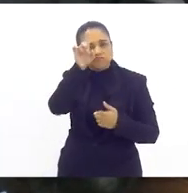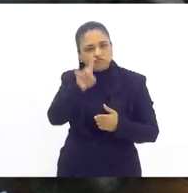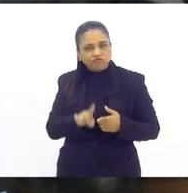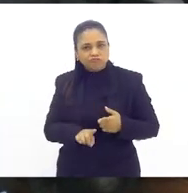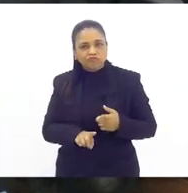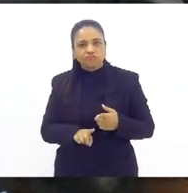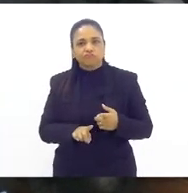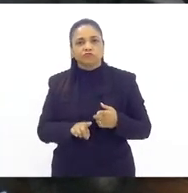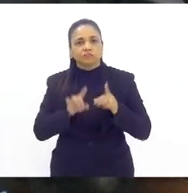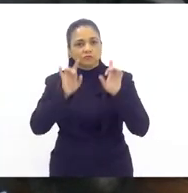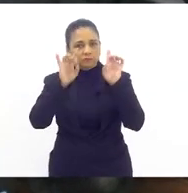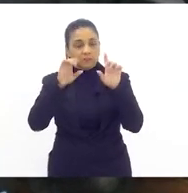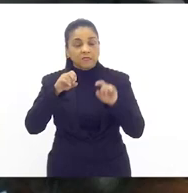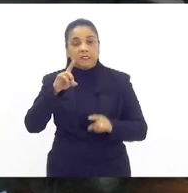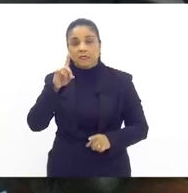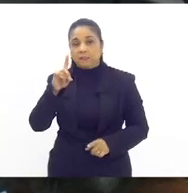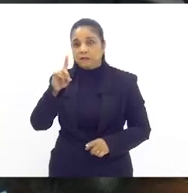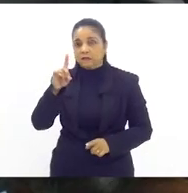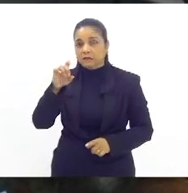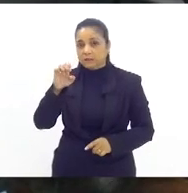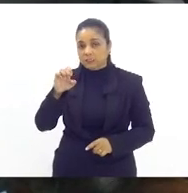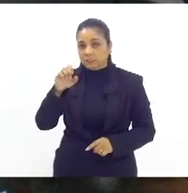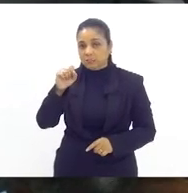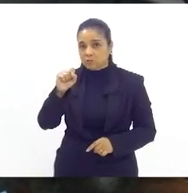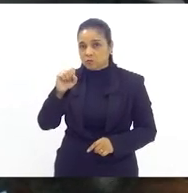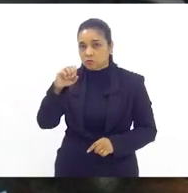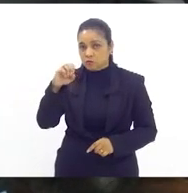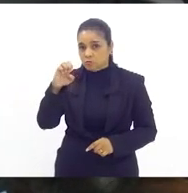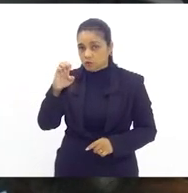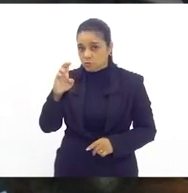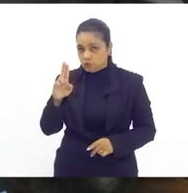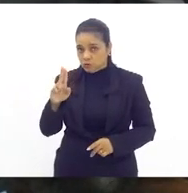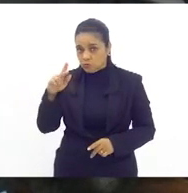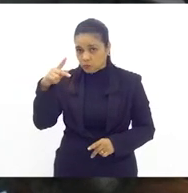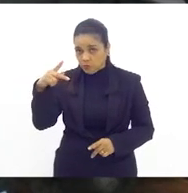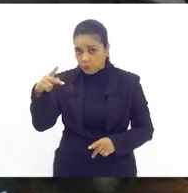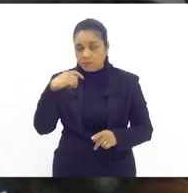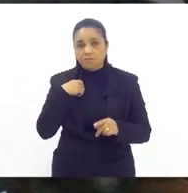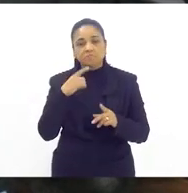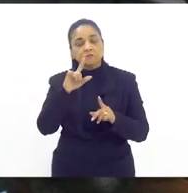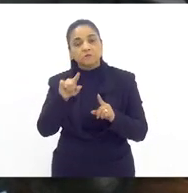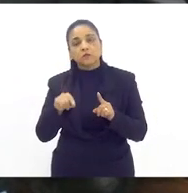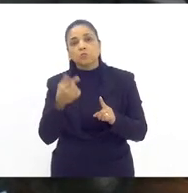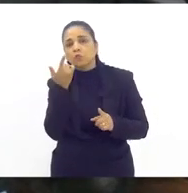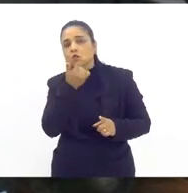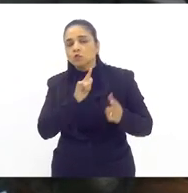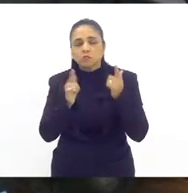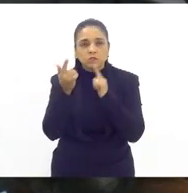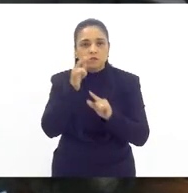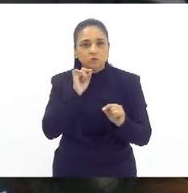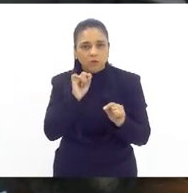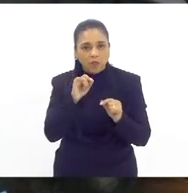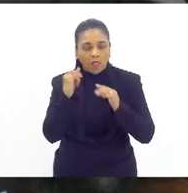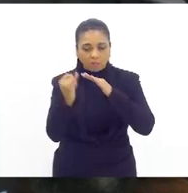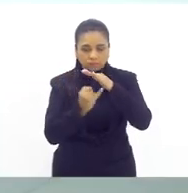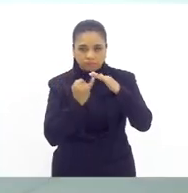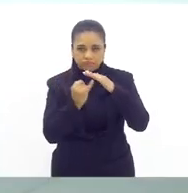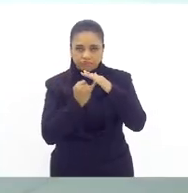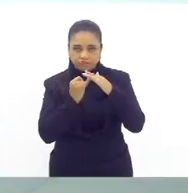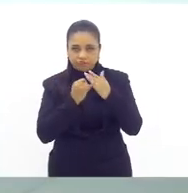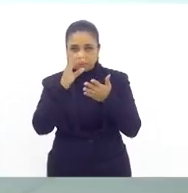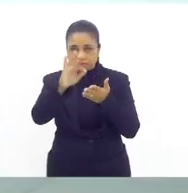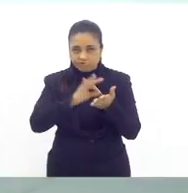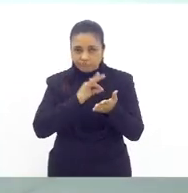específica que é a desupe né de forma que a gente consiga recredenciar todas as instituições as